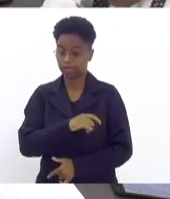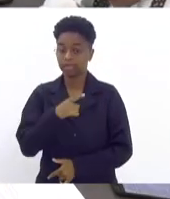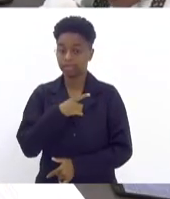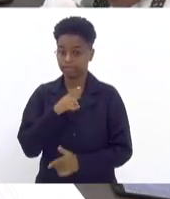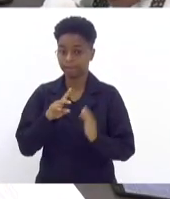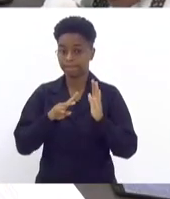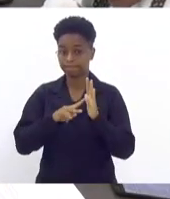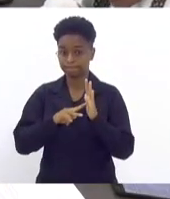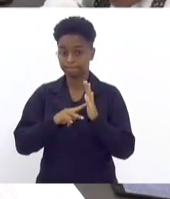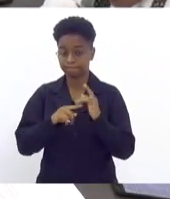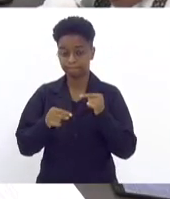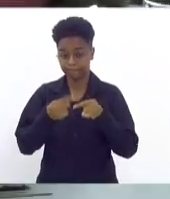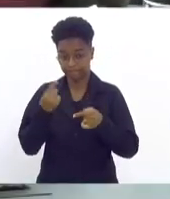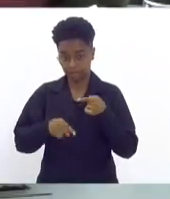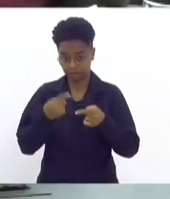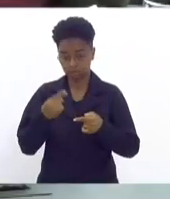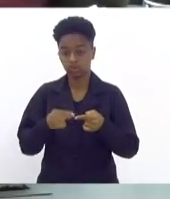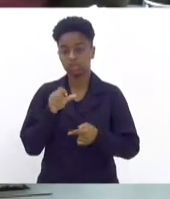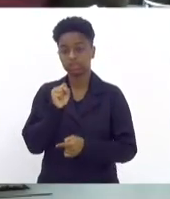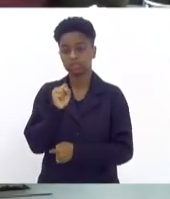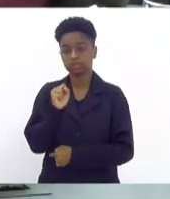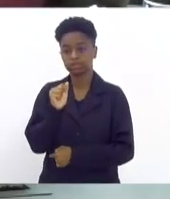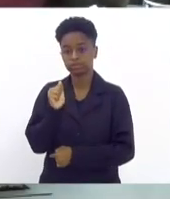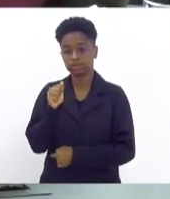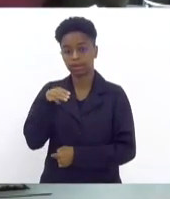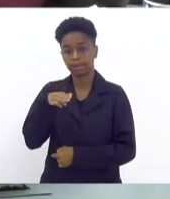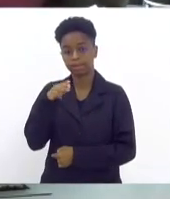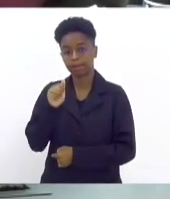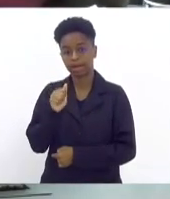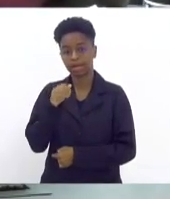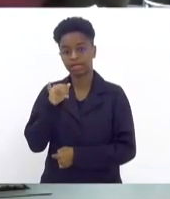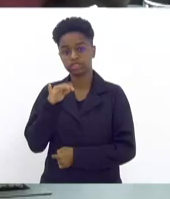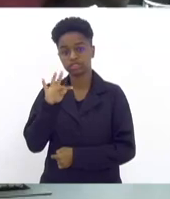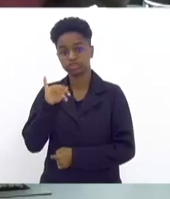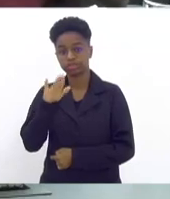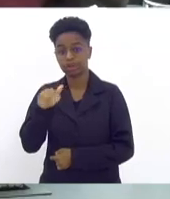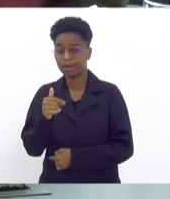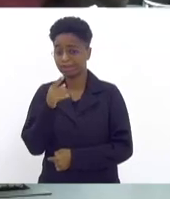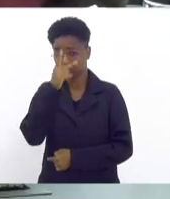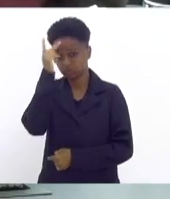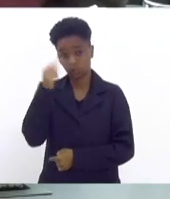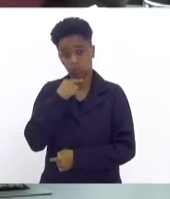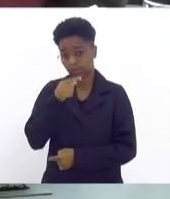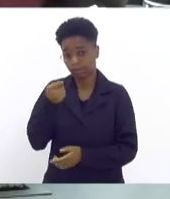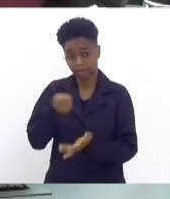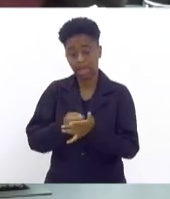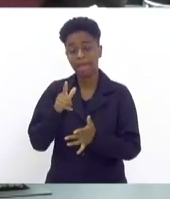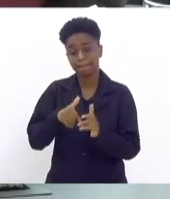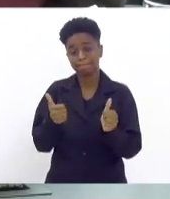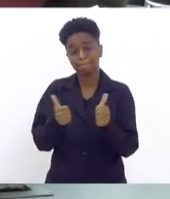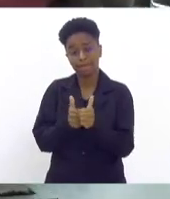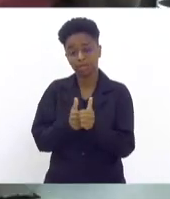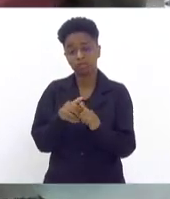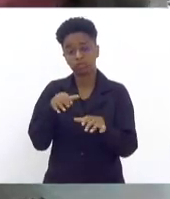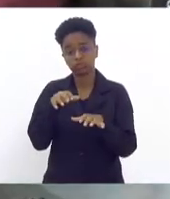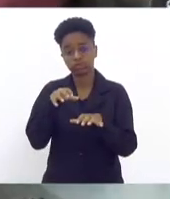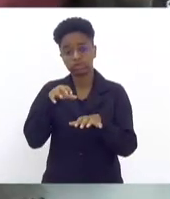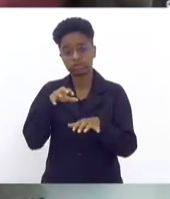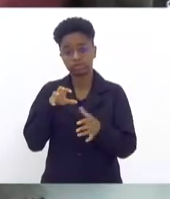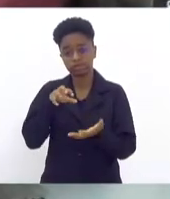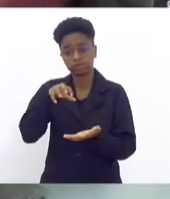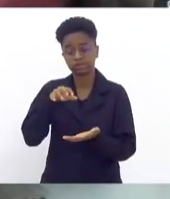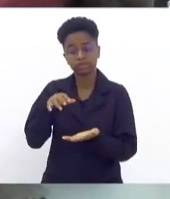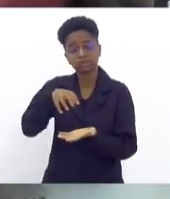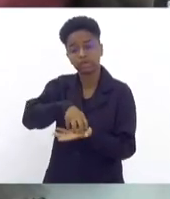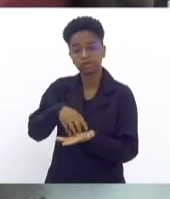em Sambaitiba que o povo não tem condição de pagar e é pertinho do centro. E a gente trava uma batalha muito grande